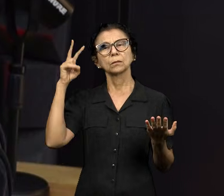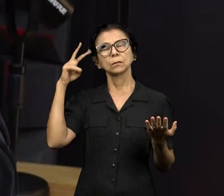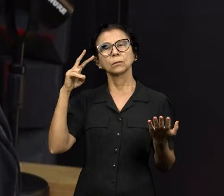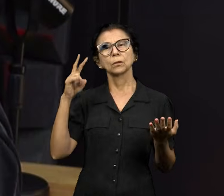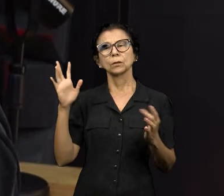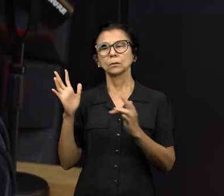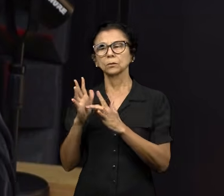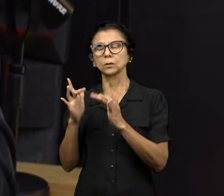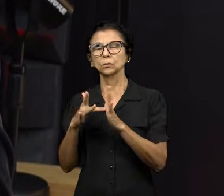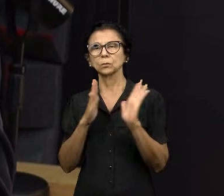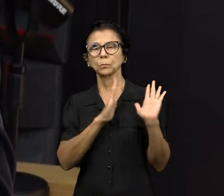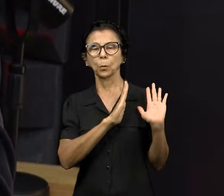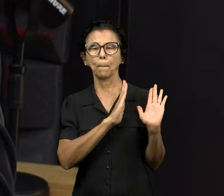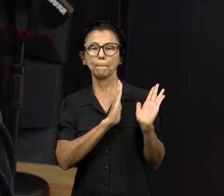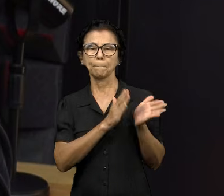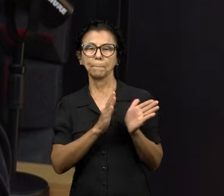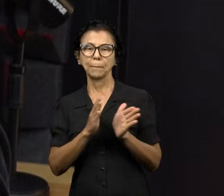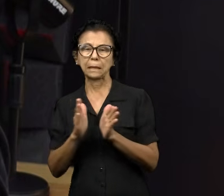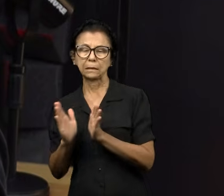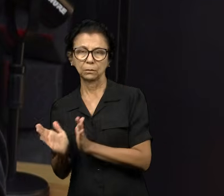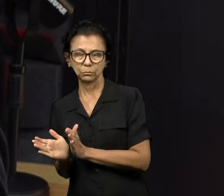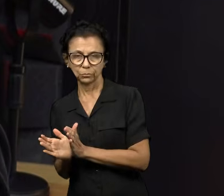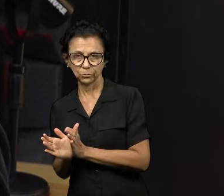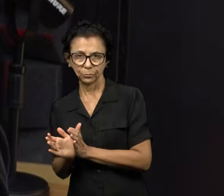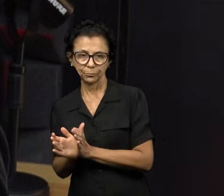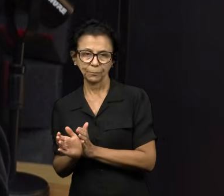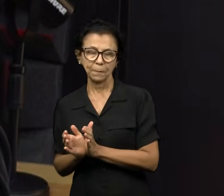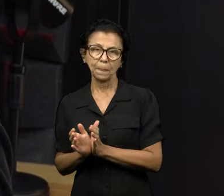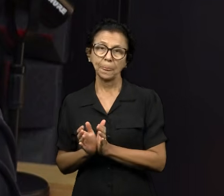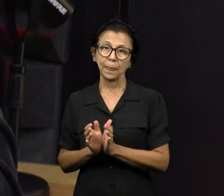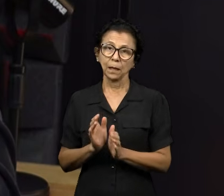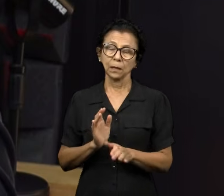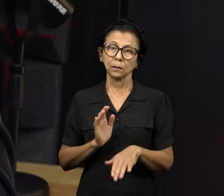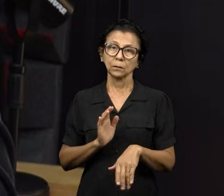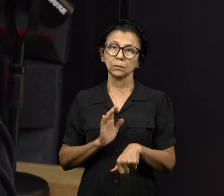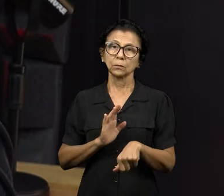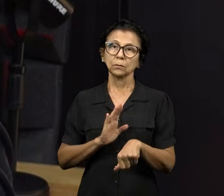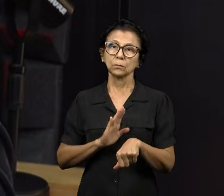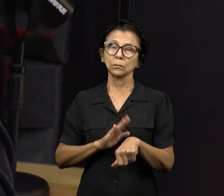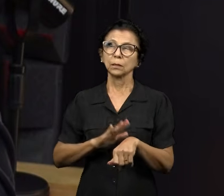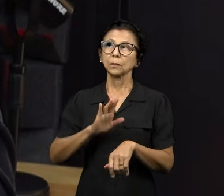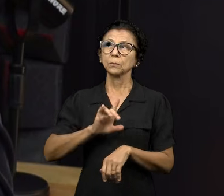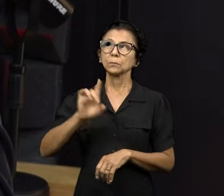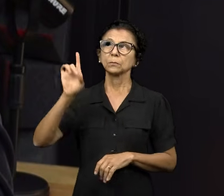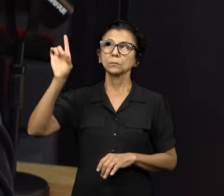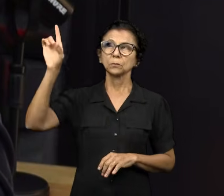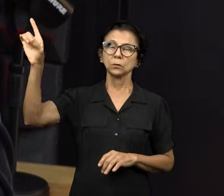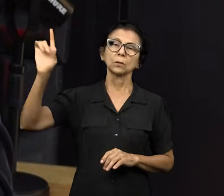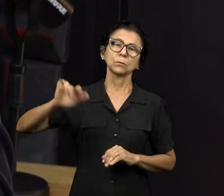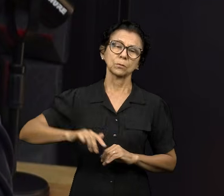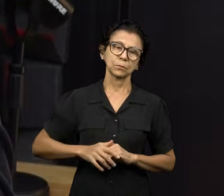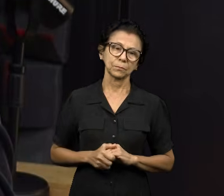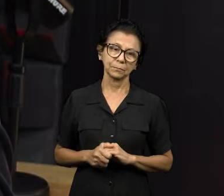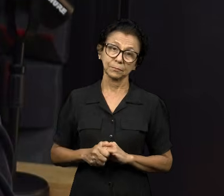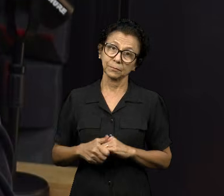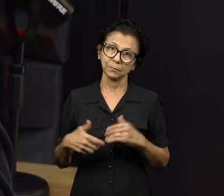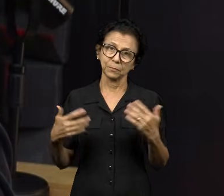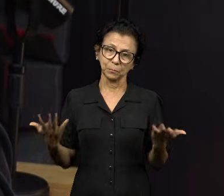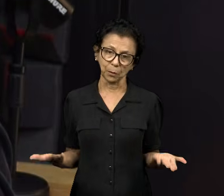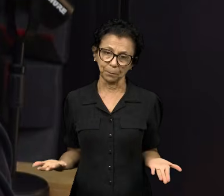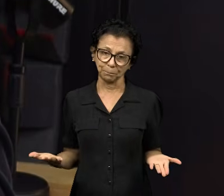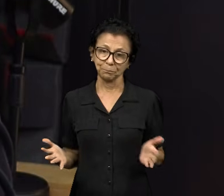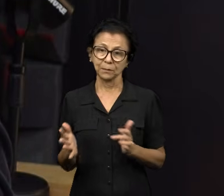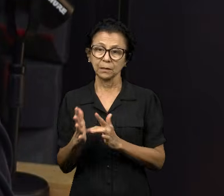que cronologicamente agora, mas não no tempo do homem, mas no tempo de Deus, vai chegar um tempo que Jesus ele